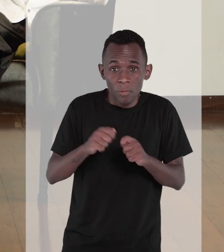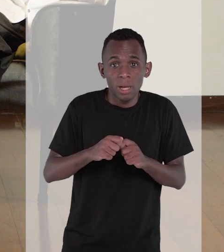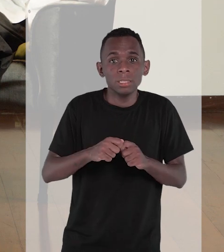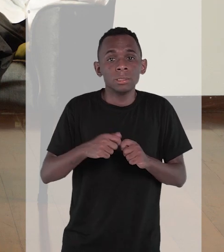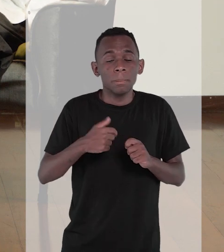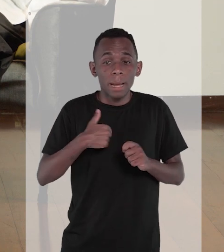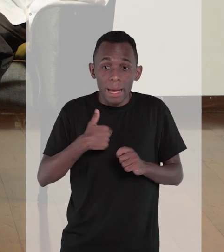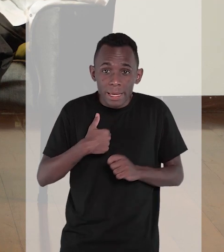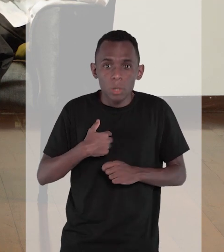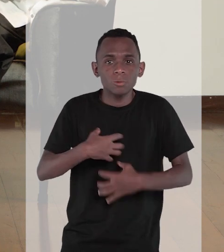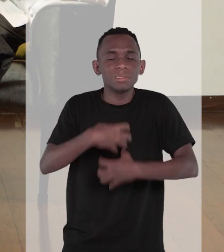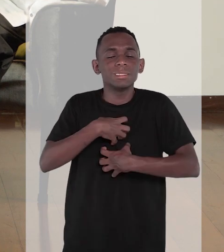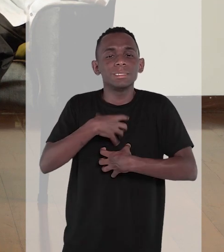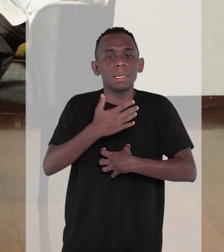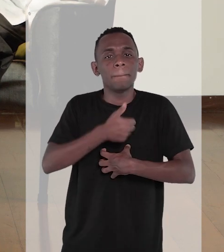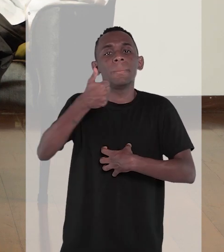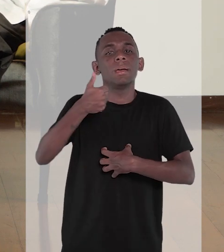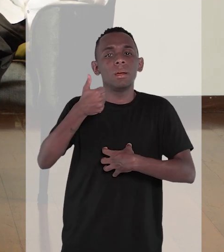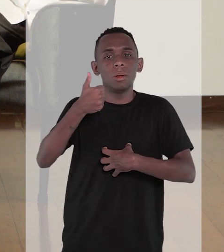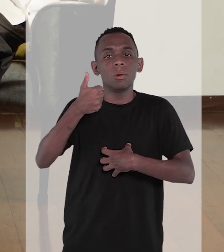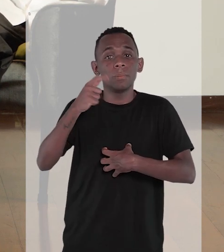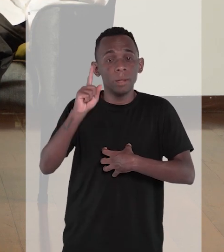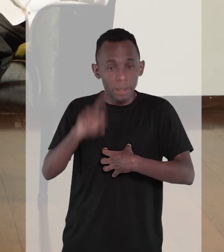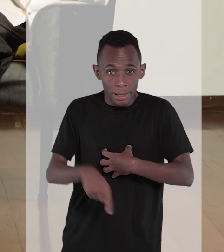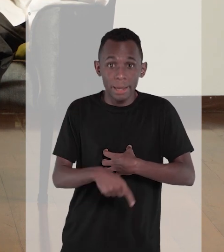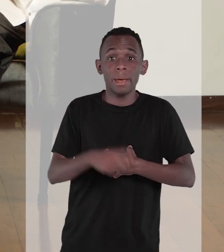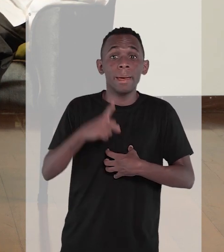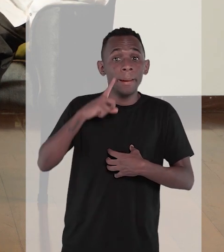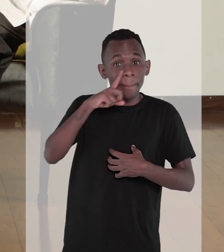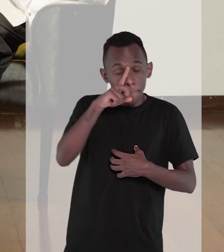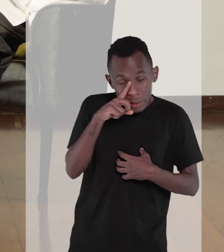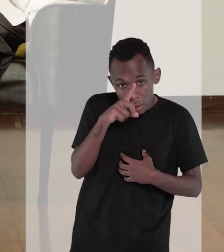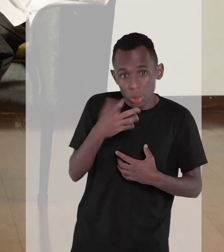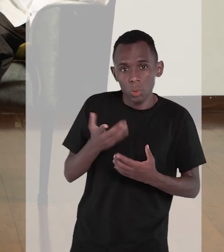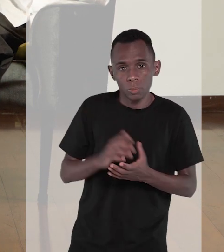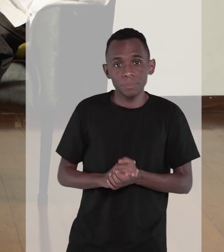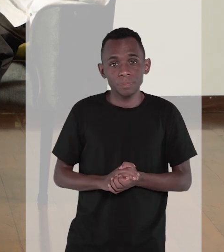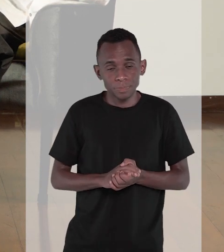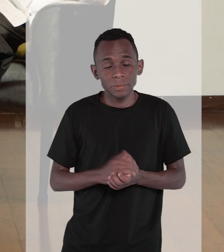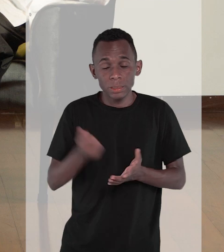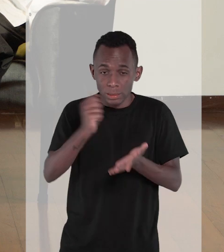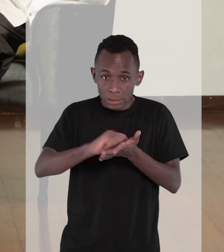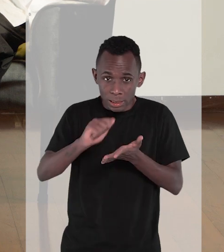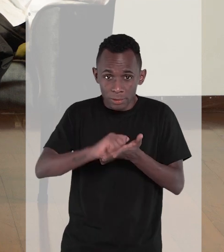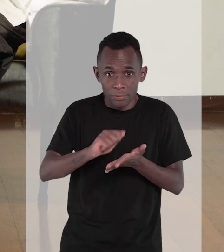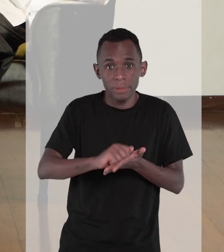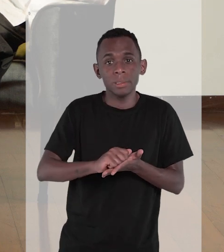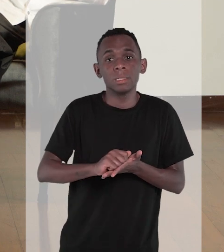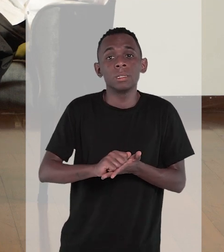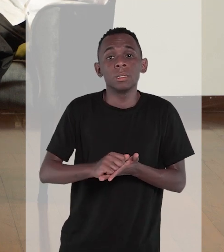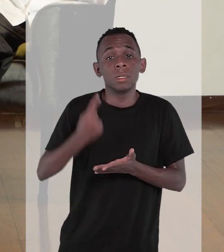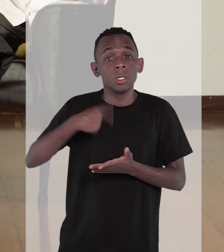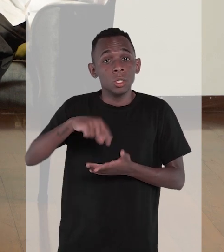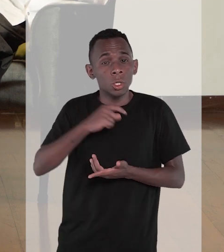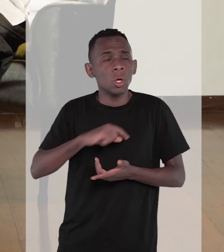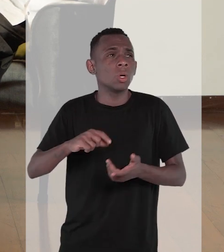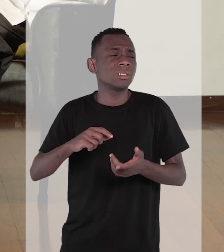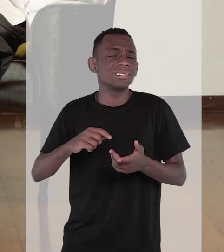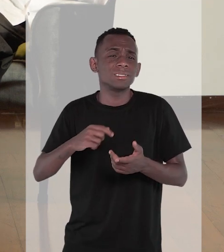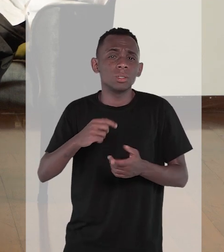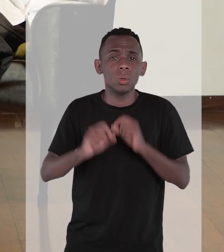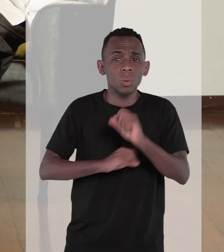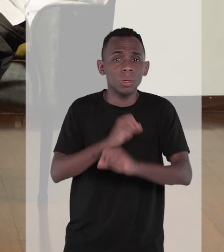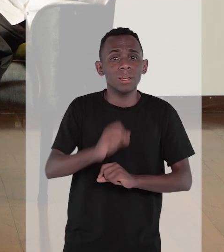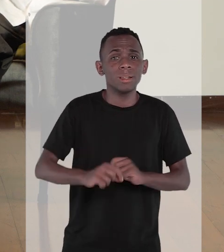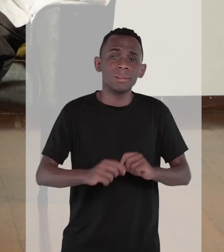sentir interessante para mim, para sair de casa e dizer, pô, vamos lá, é um risco, você está falando de risco. O que a gente espera